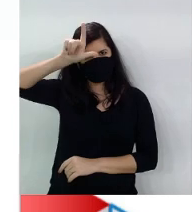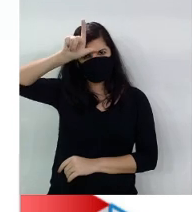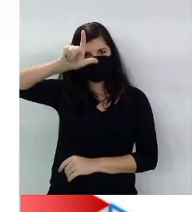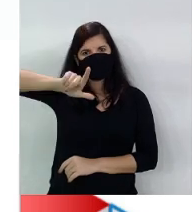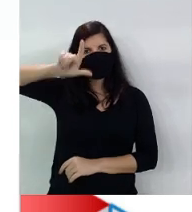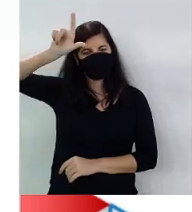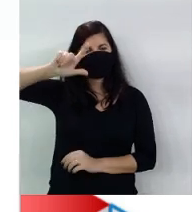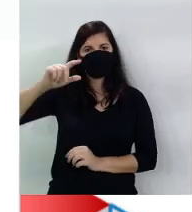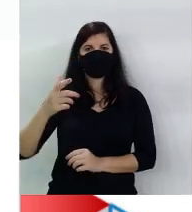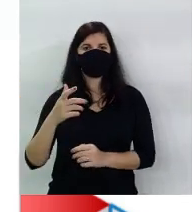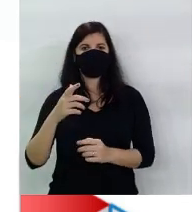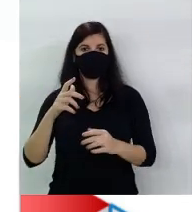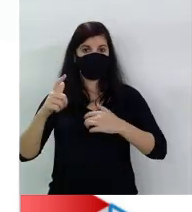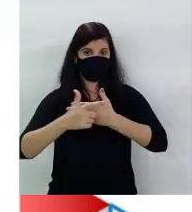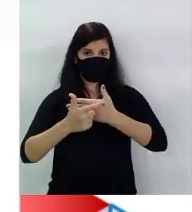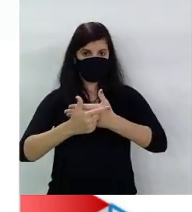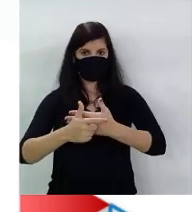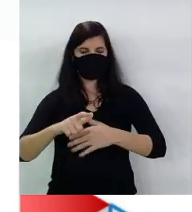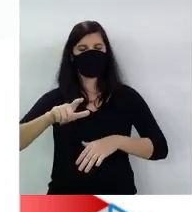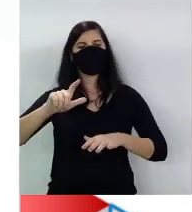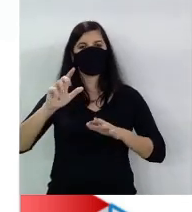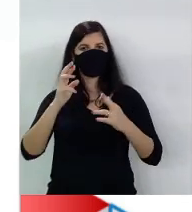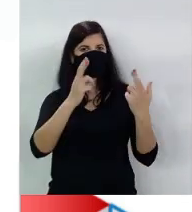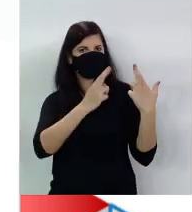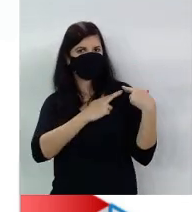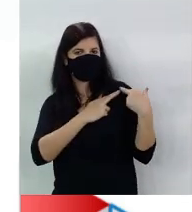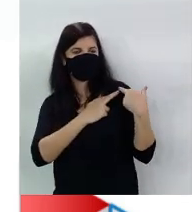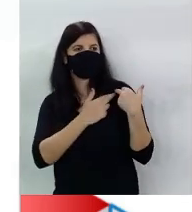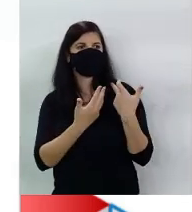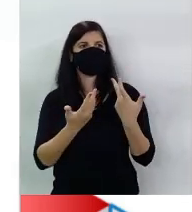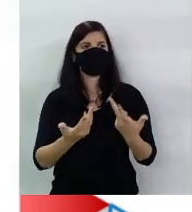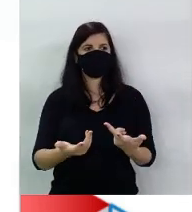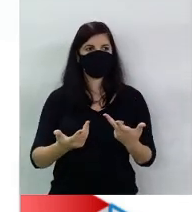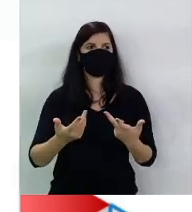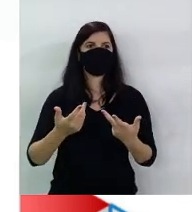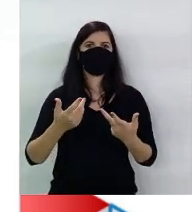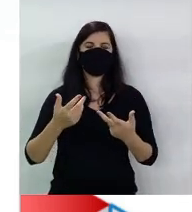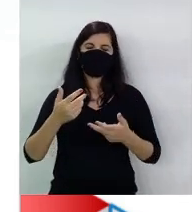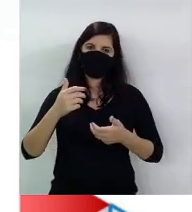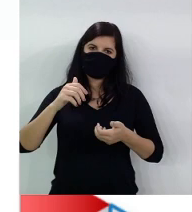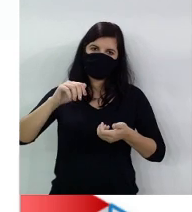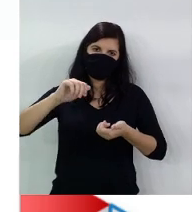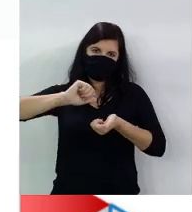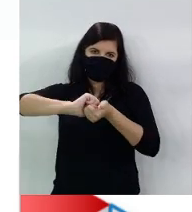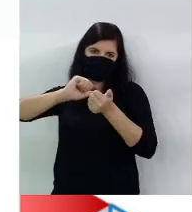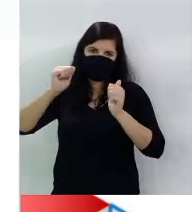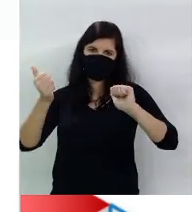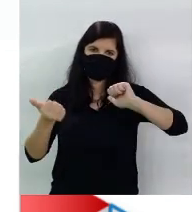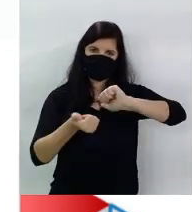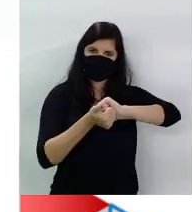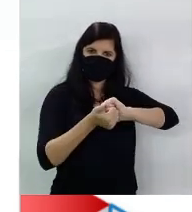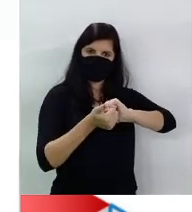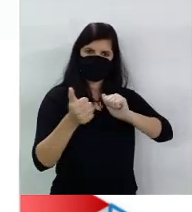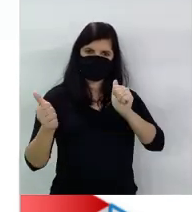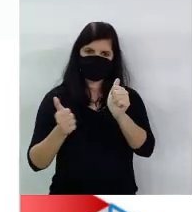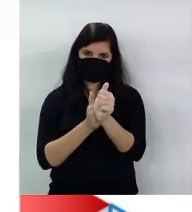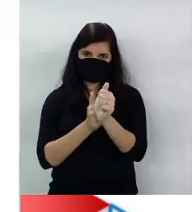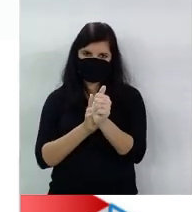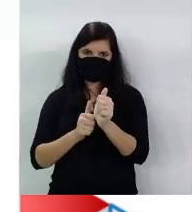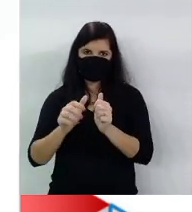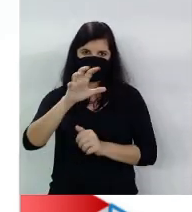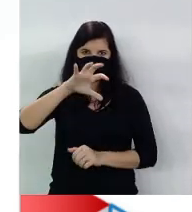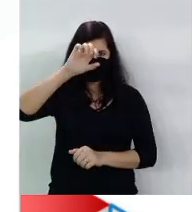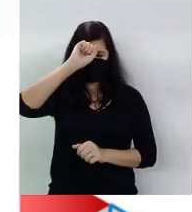ocupam a função de líderes responsáveis pela incorporação de espíritos